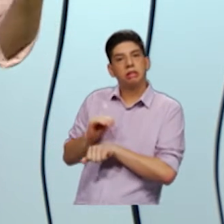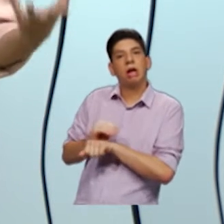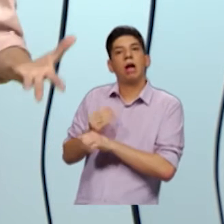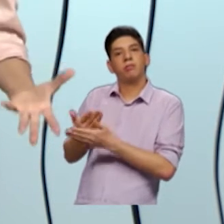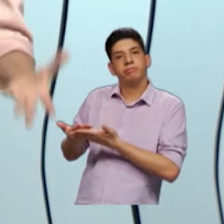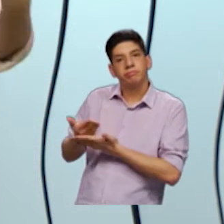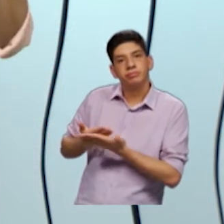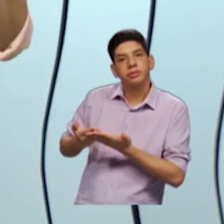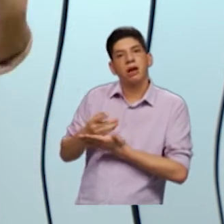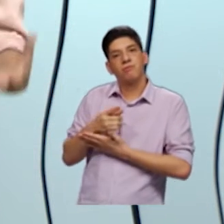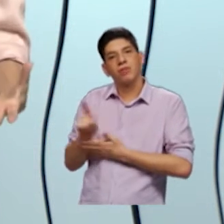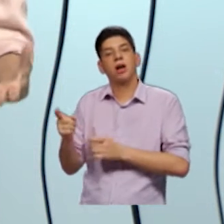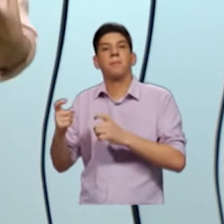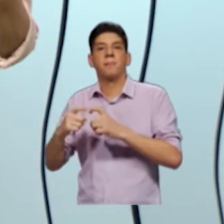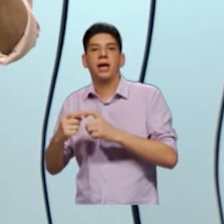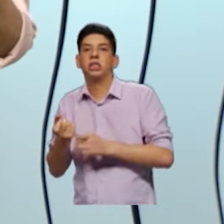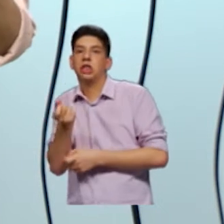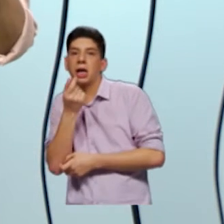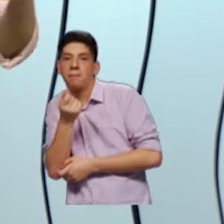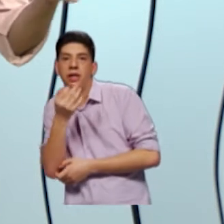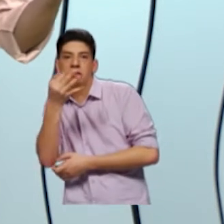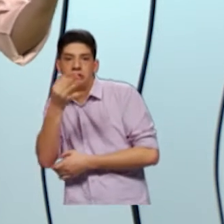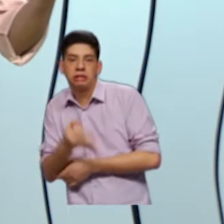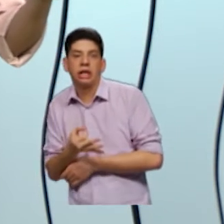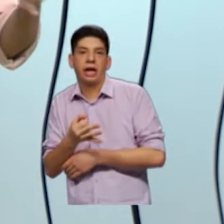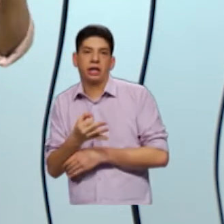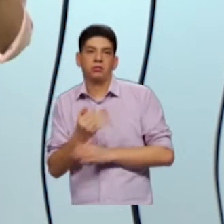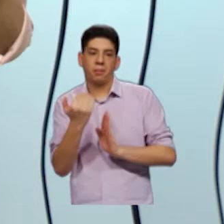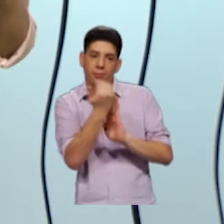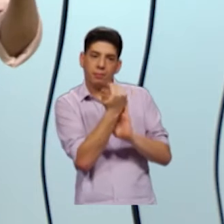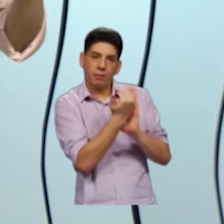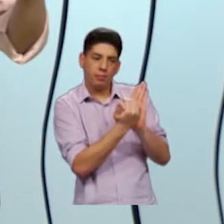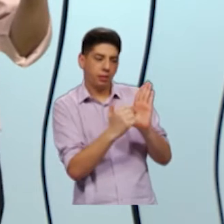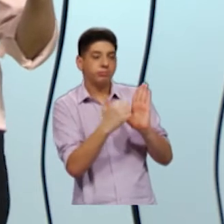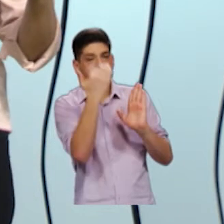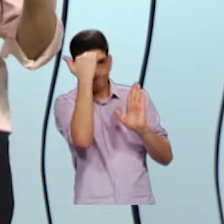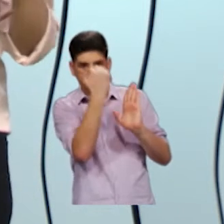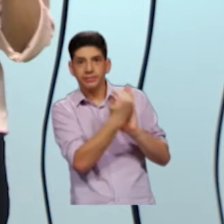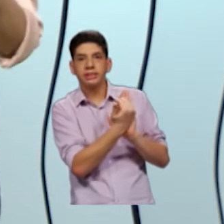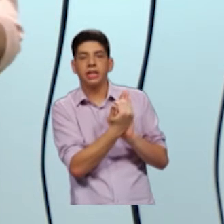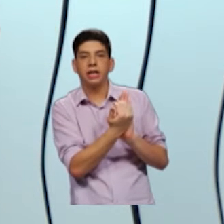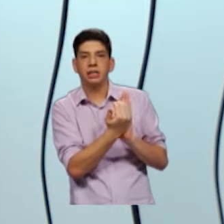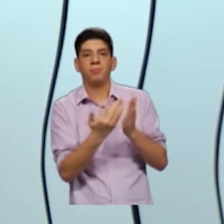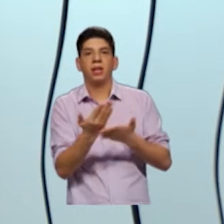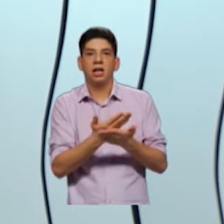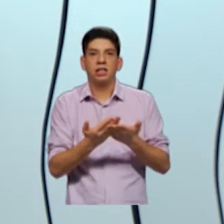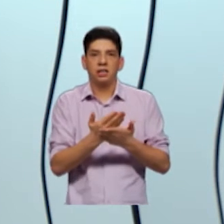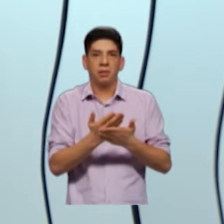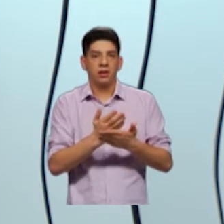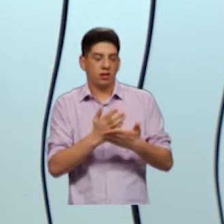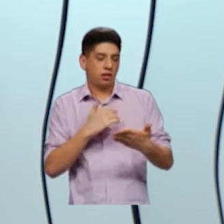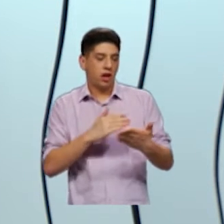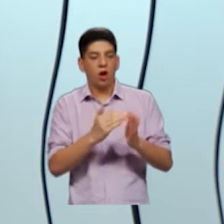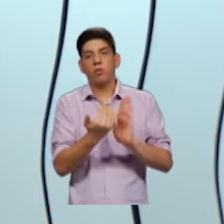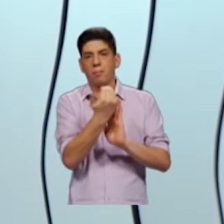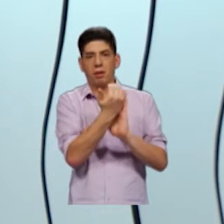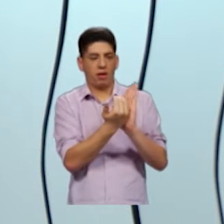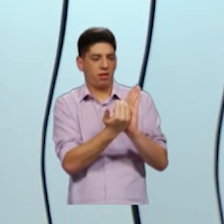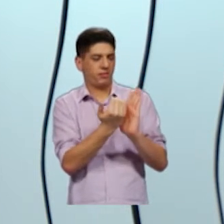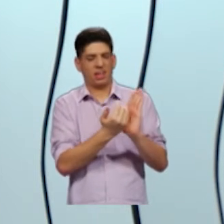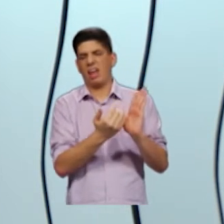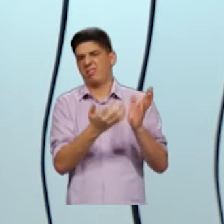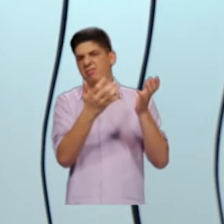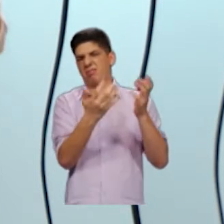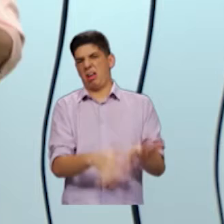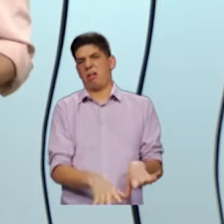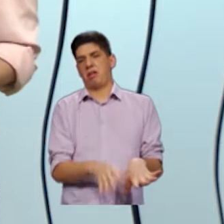medicamentos certos, corretos, sem abandonar o tratamento na metade aí, achando que já está bom. Não pode, tem